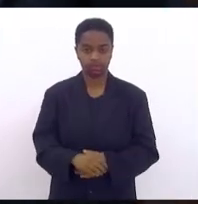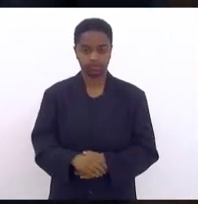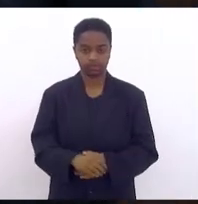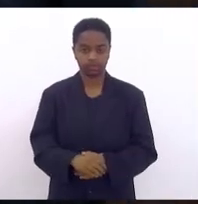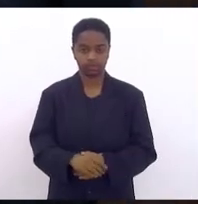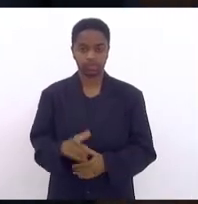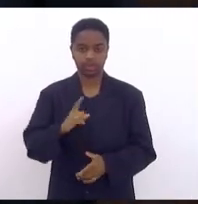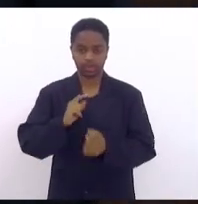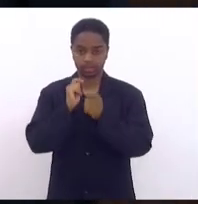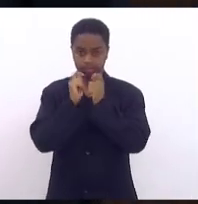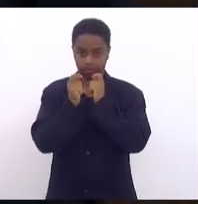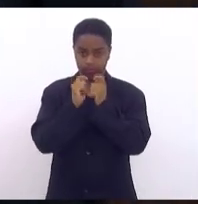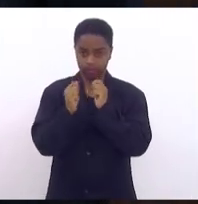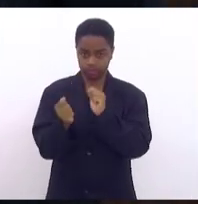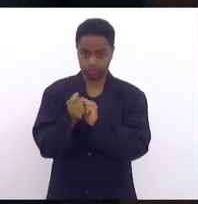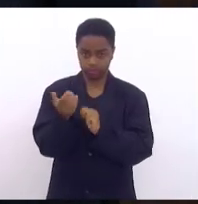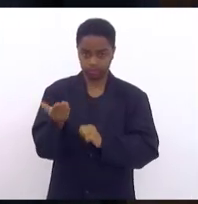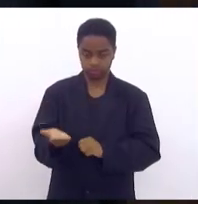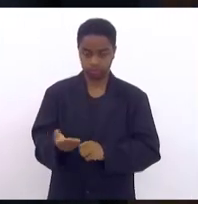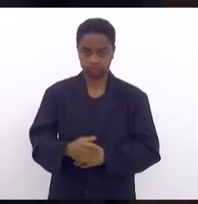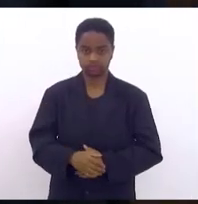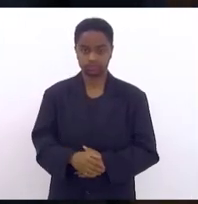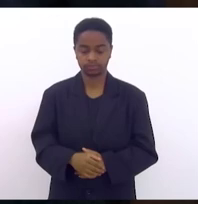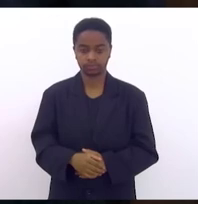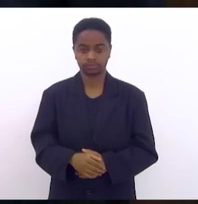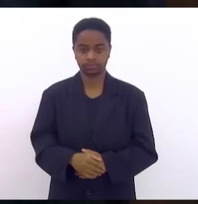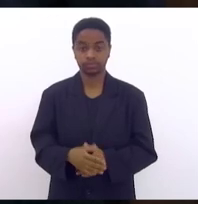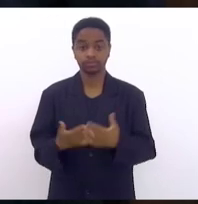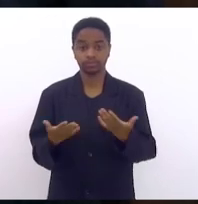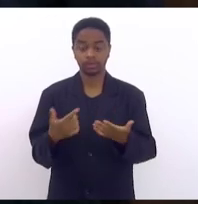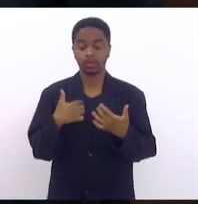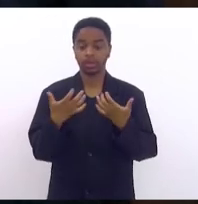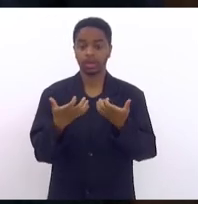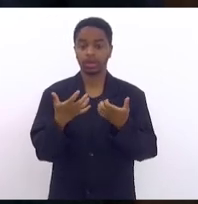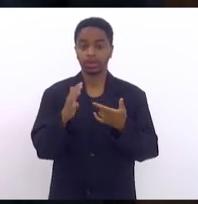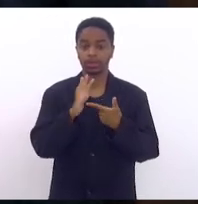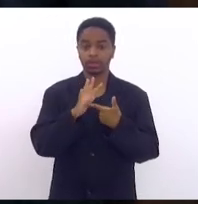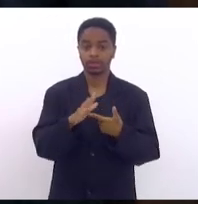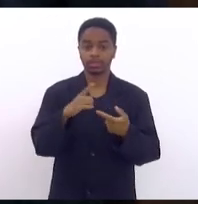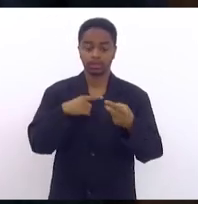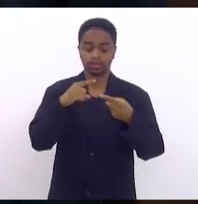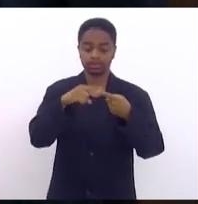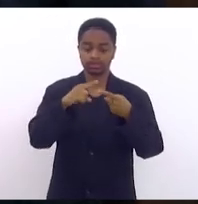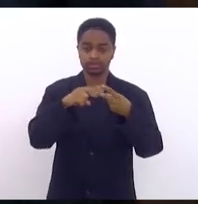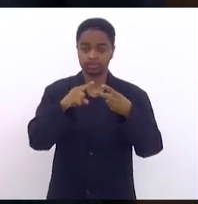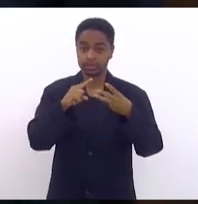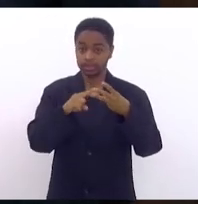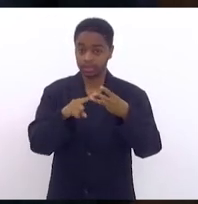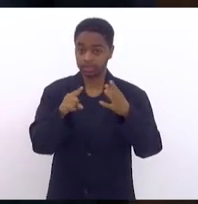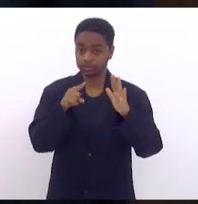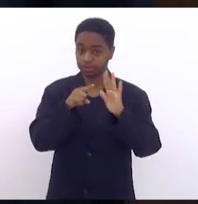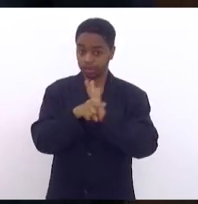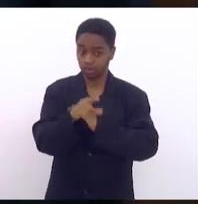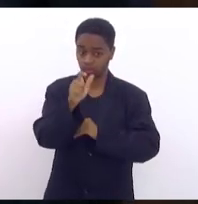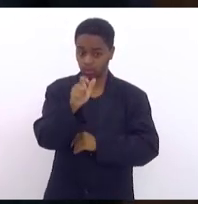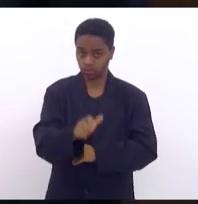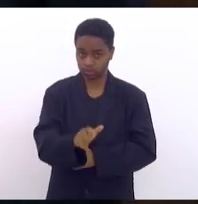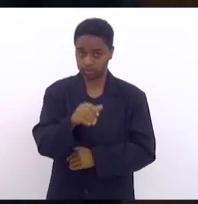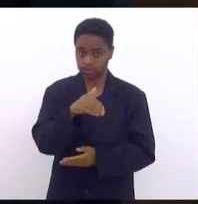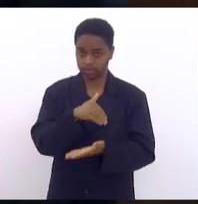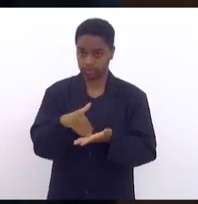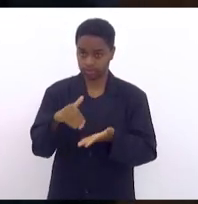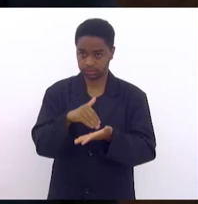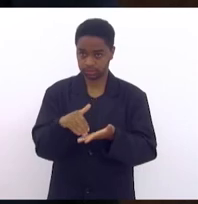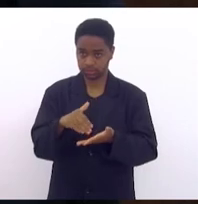numa entrevista. E eu queria destacar das três perguntas que foram feitas ao secretário, a